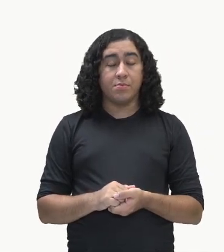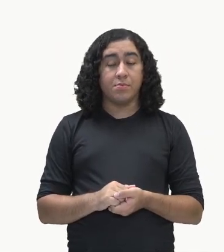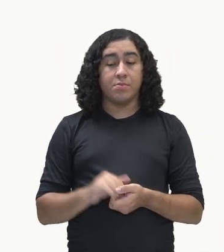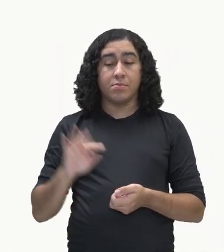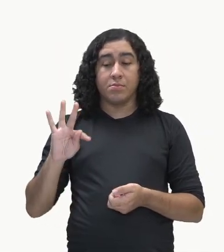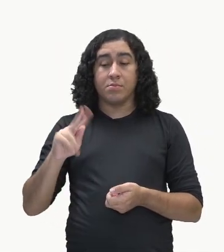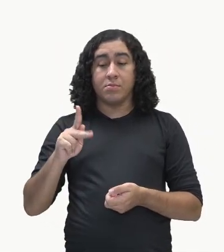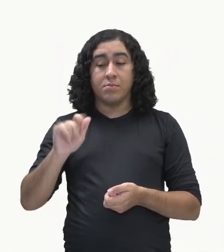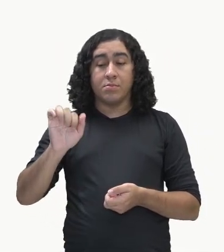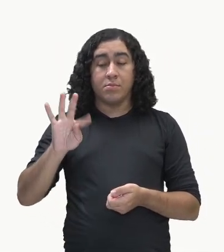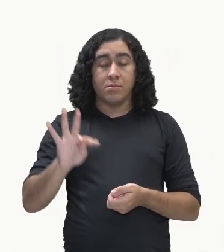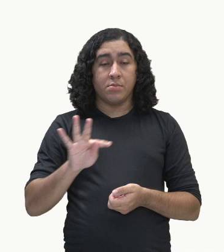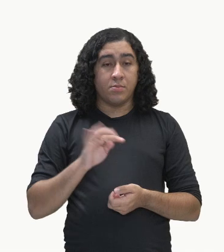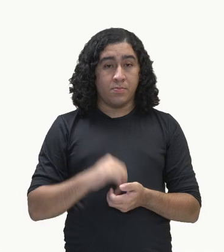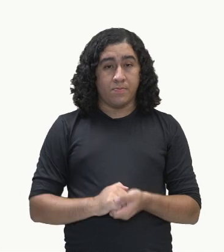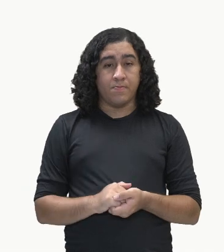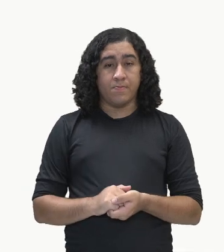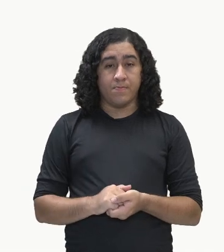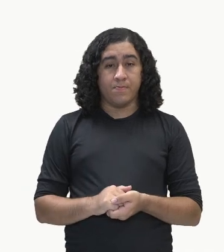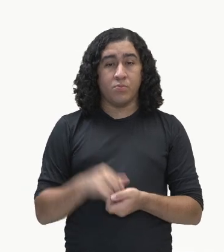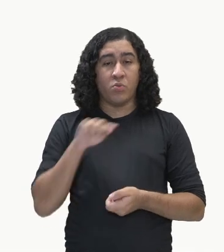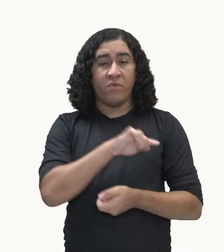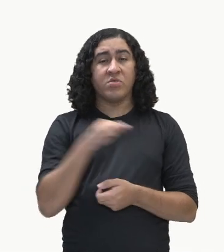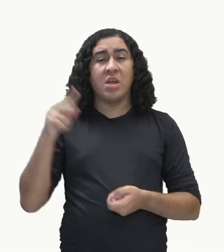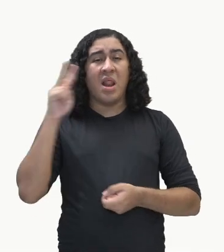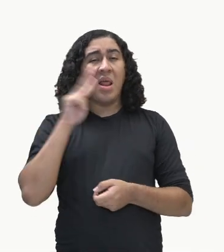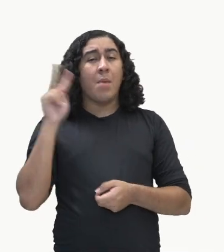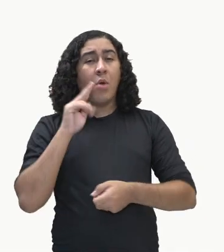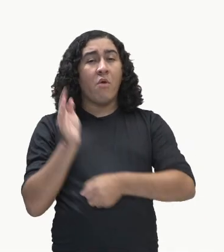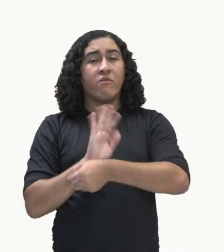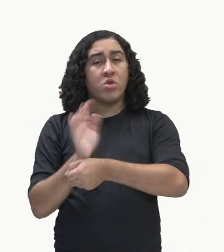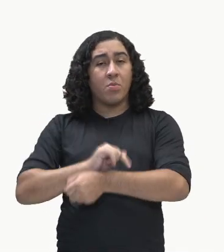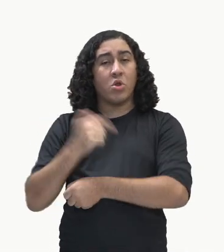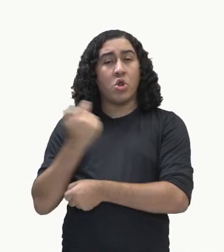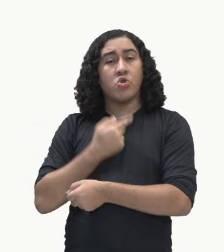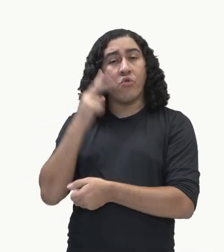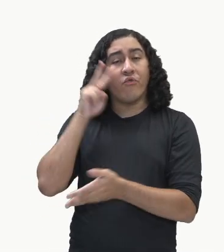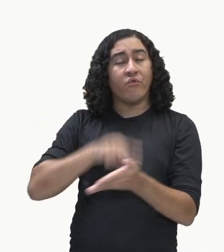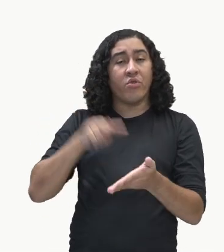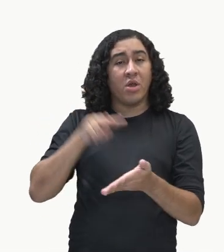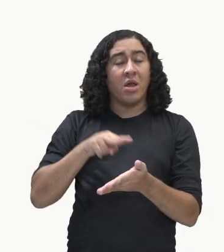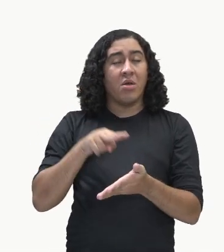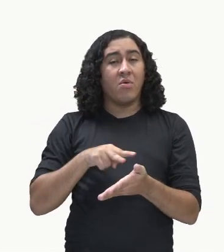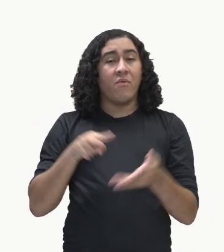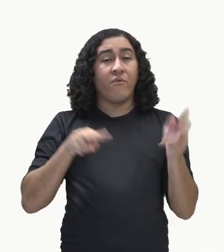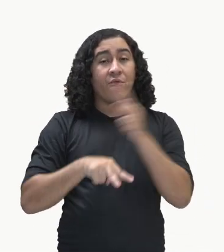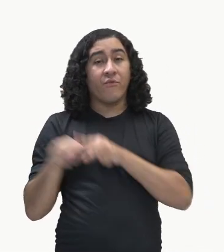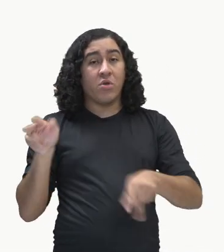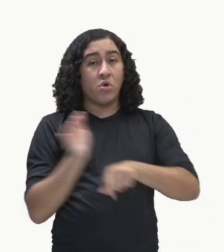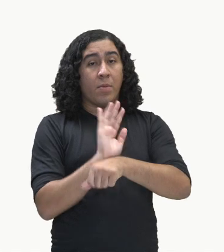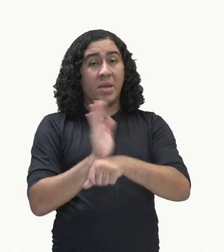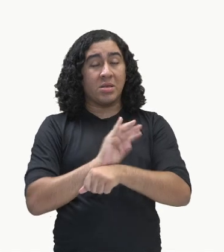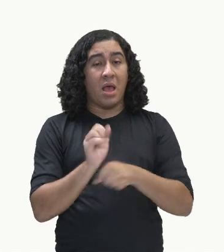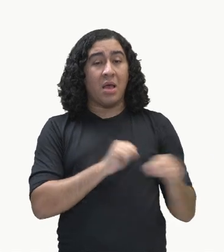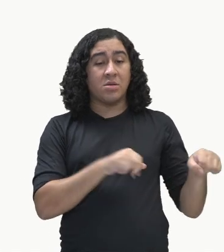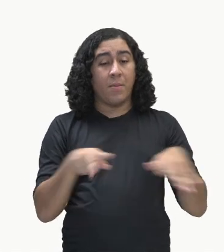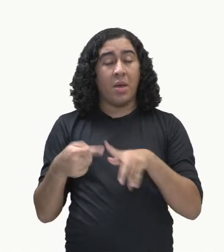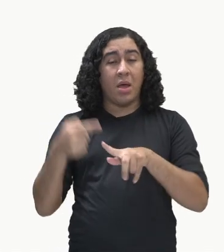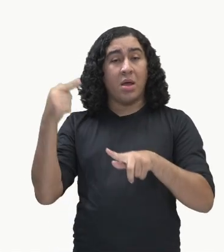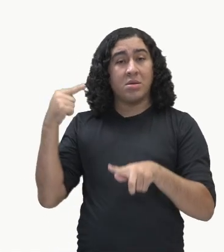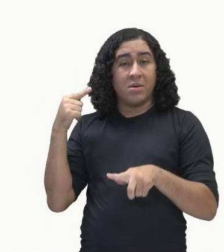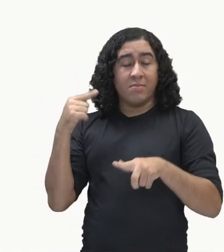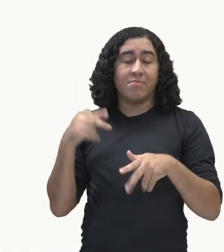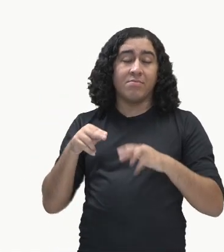that movie we watched last week? Você lembra daquele filme que nós assistimos semana passada? Repare que é distante no tempo. Então, portanto,